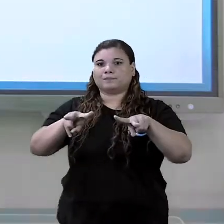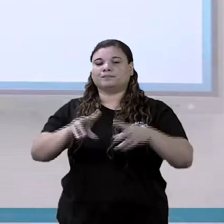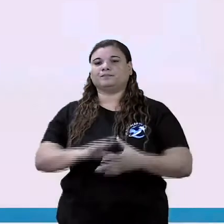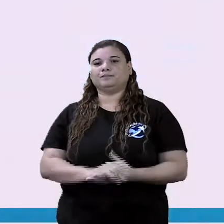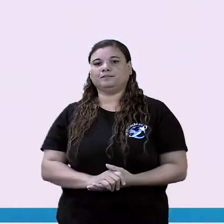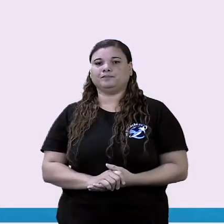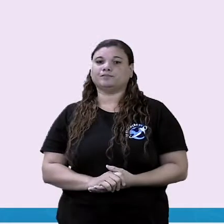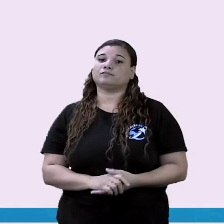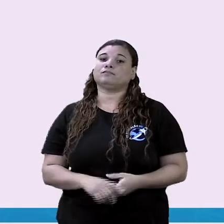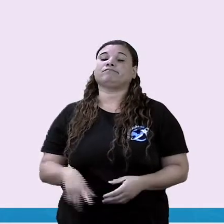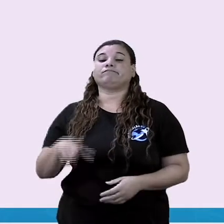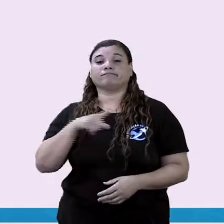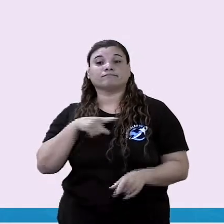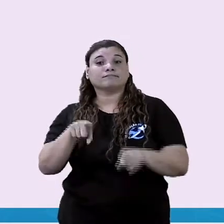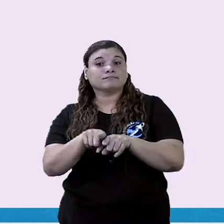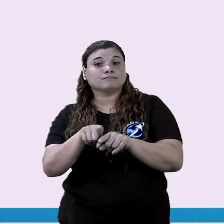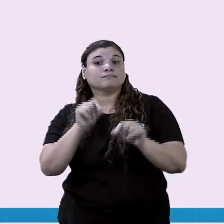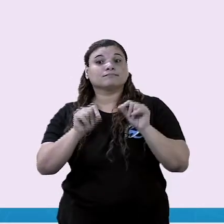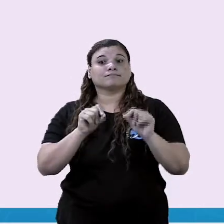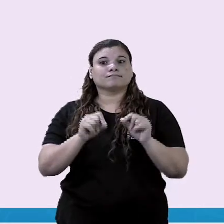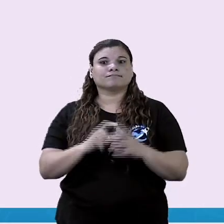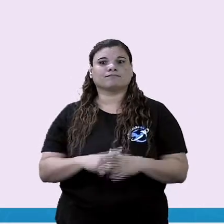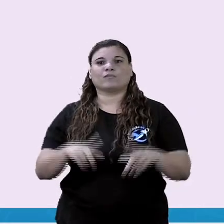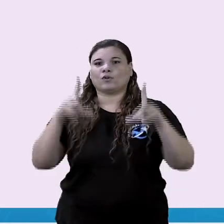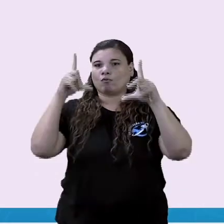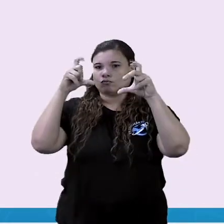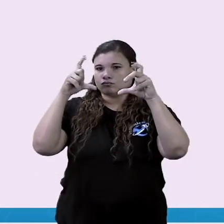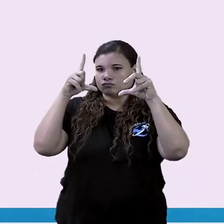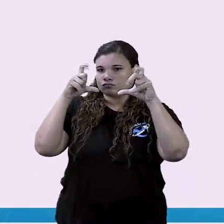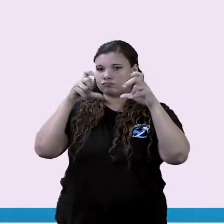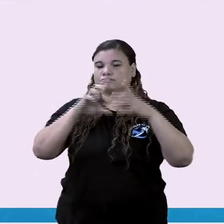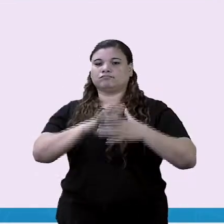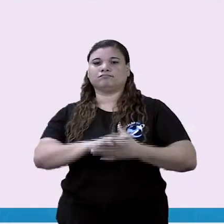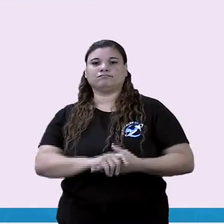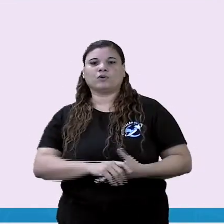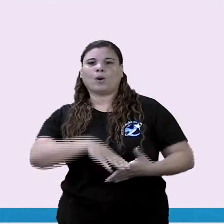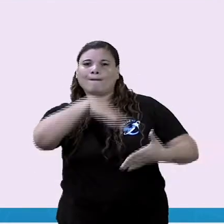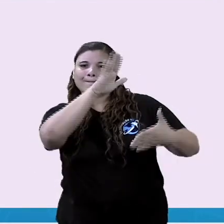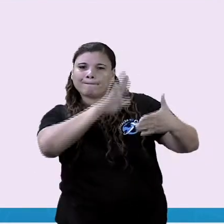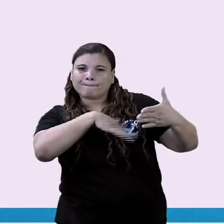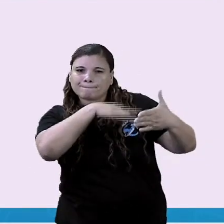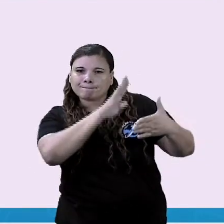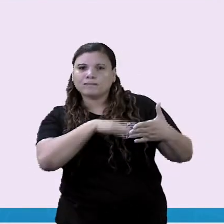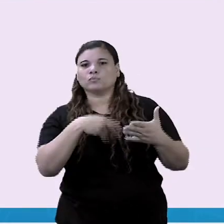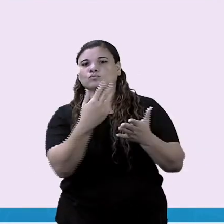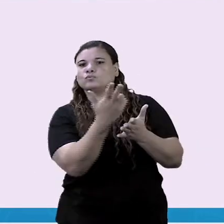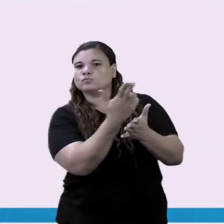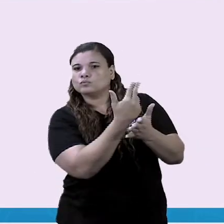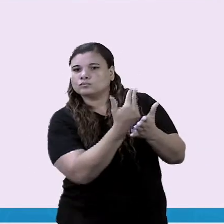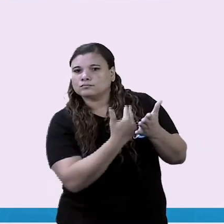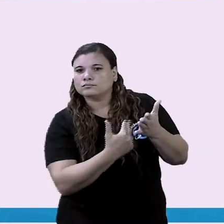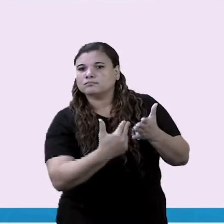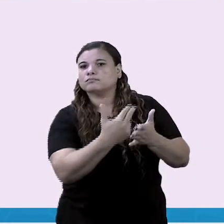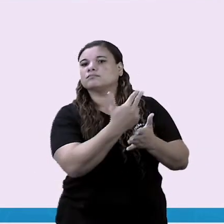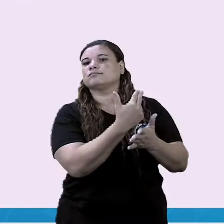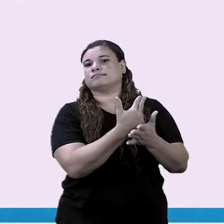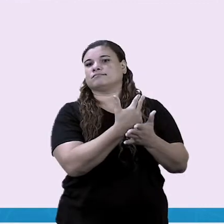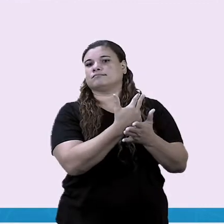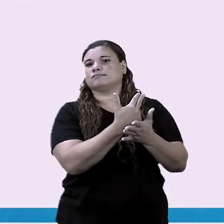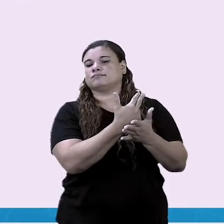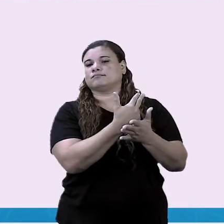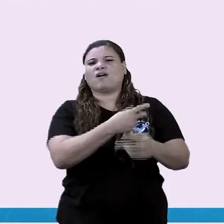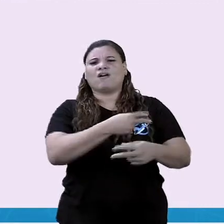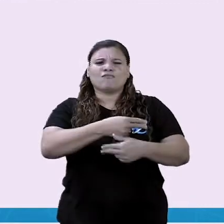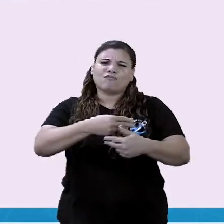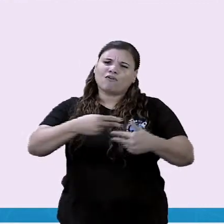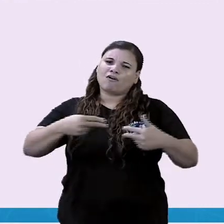a fotografia, pinturas, desenhos, cartões postais, não é